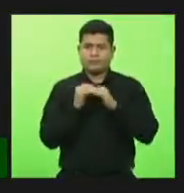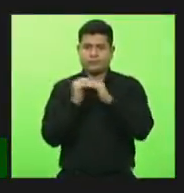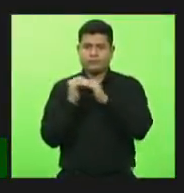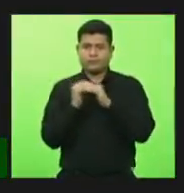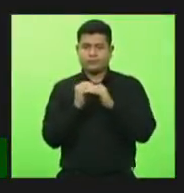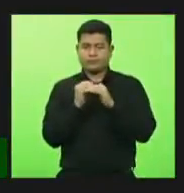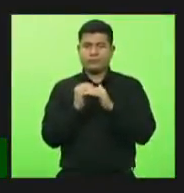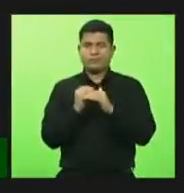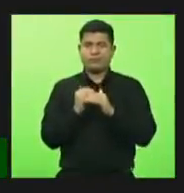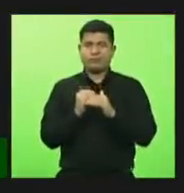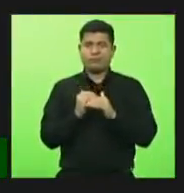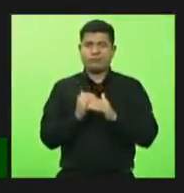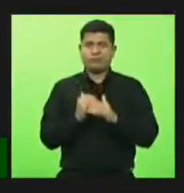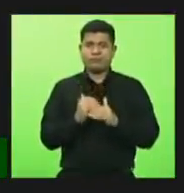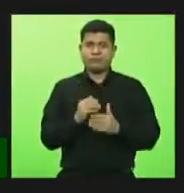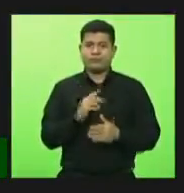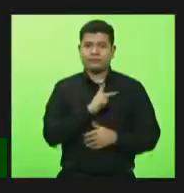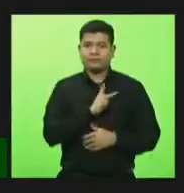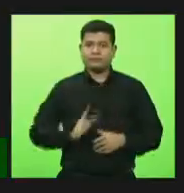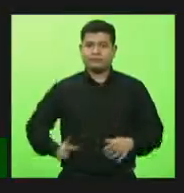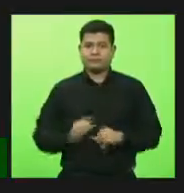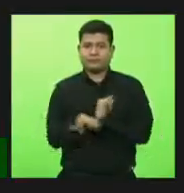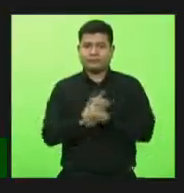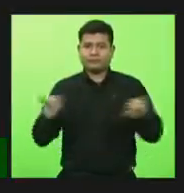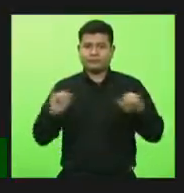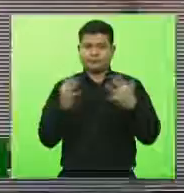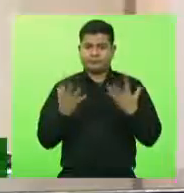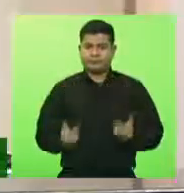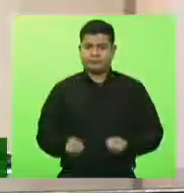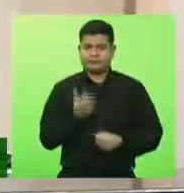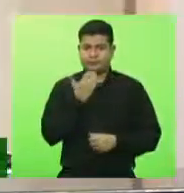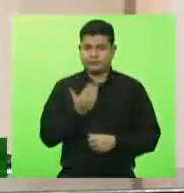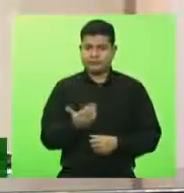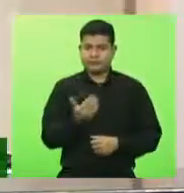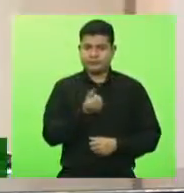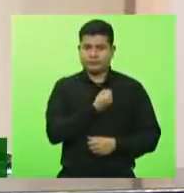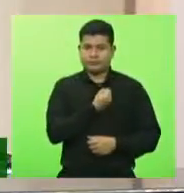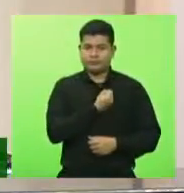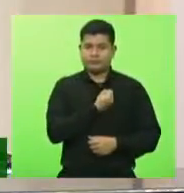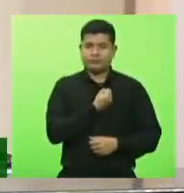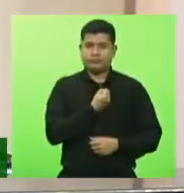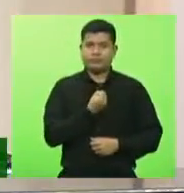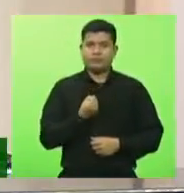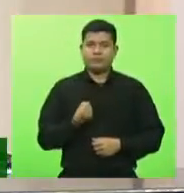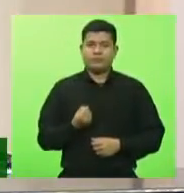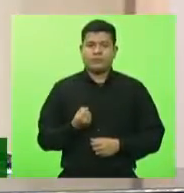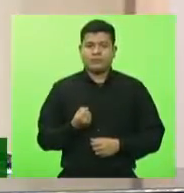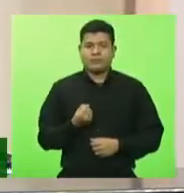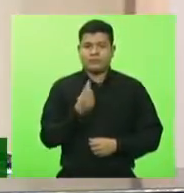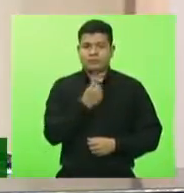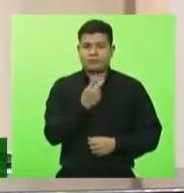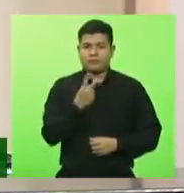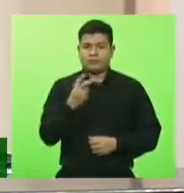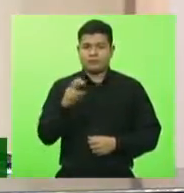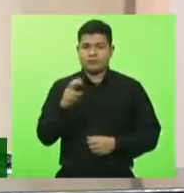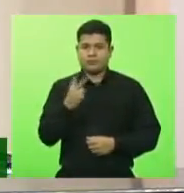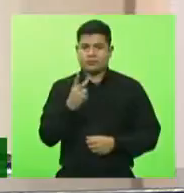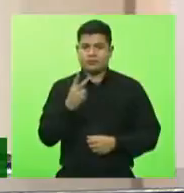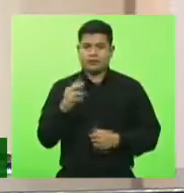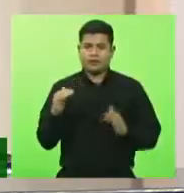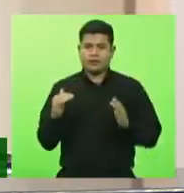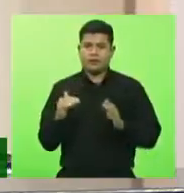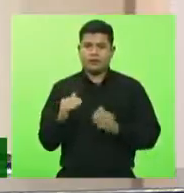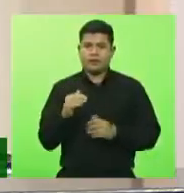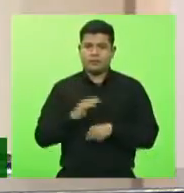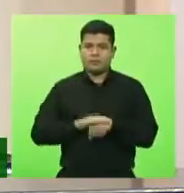por unanimidade. Esta presidência comunica que defere os seguintes requerimentos, requerimento 1252, autor